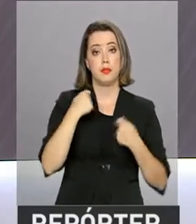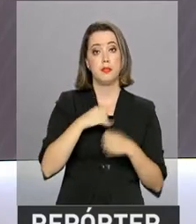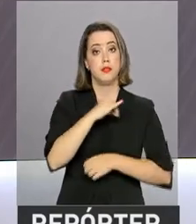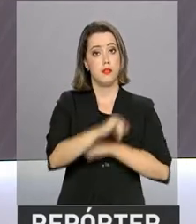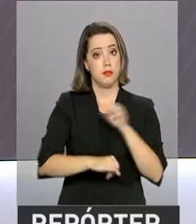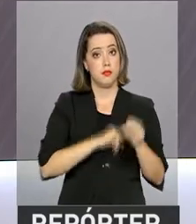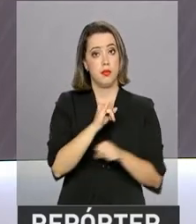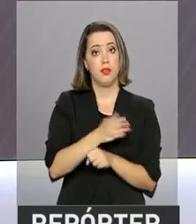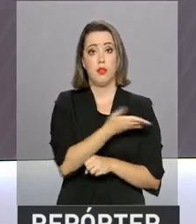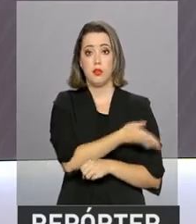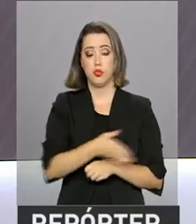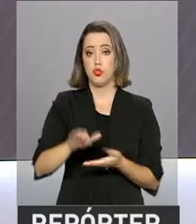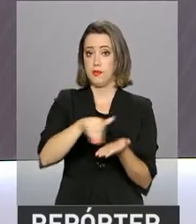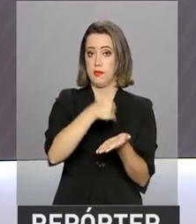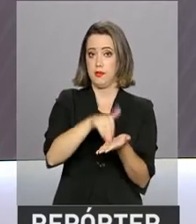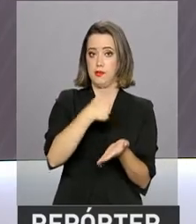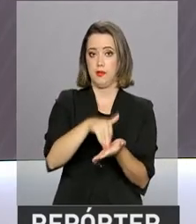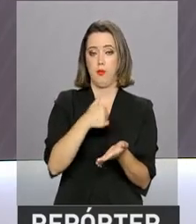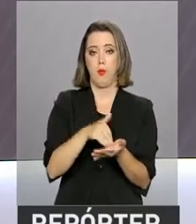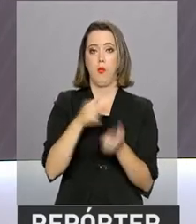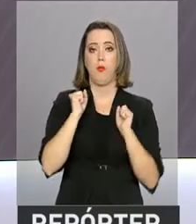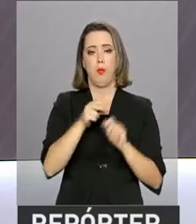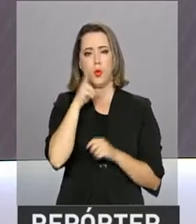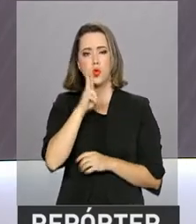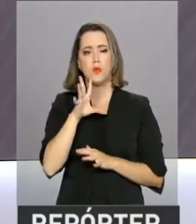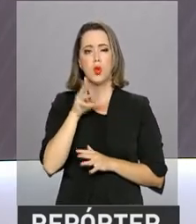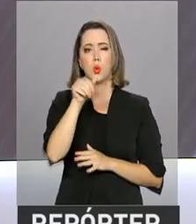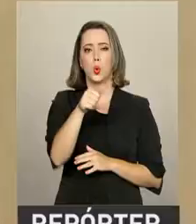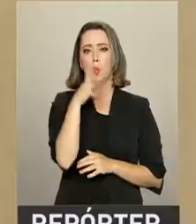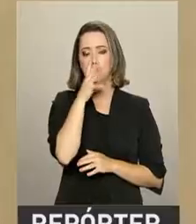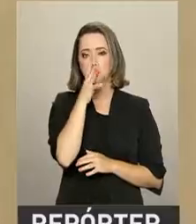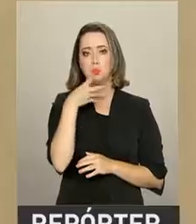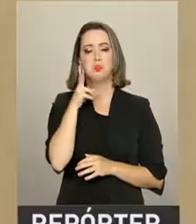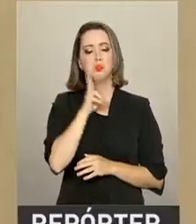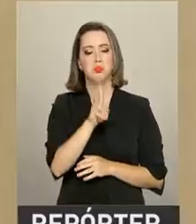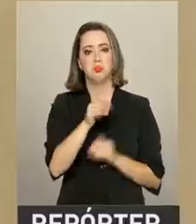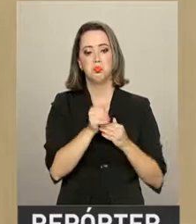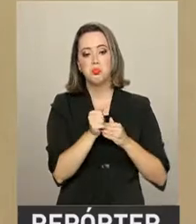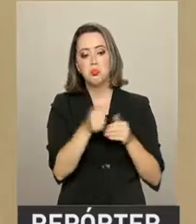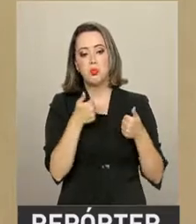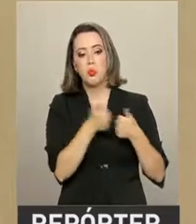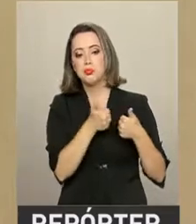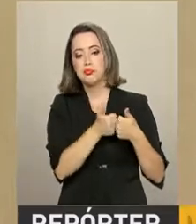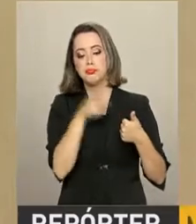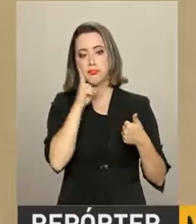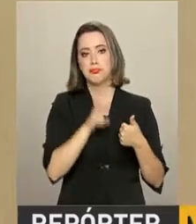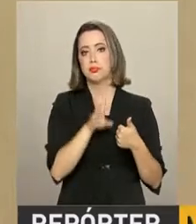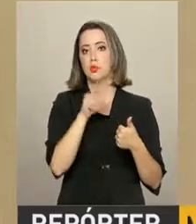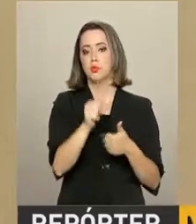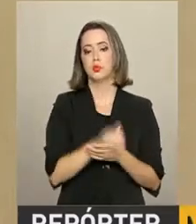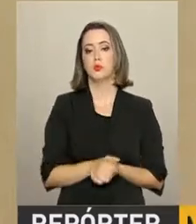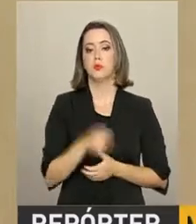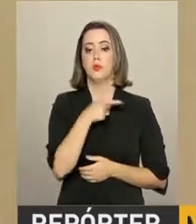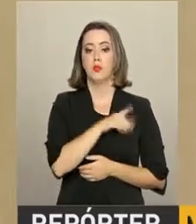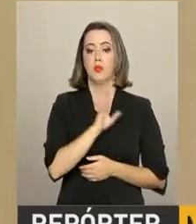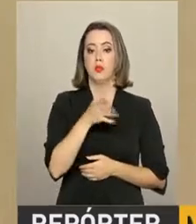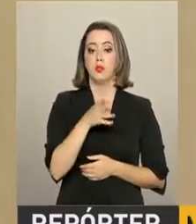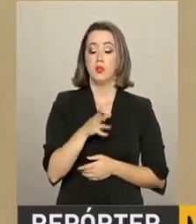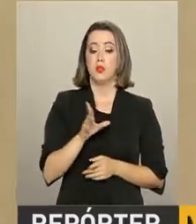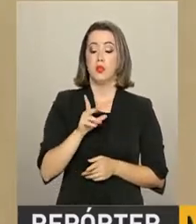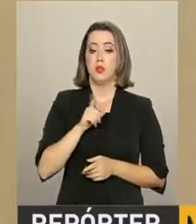internet e os candidatos poderão acompanhar todo o processo. Em breve, nós teremos o Hot Site